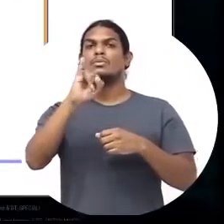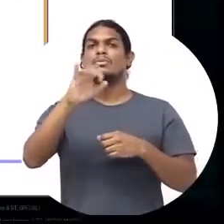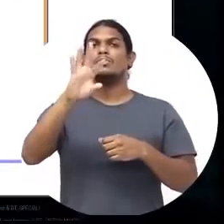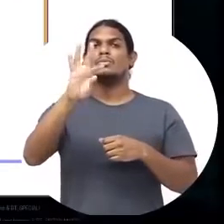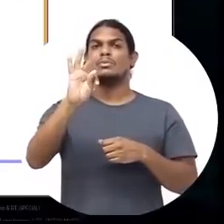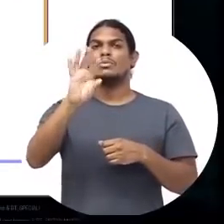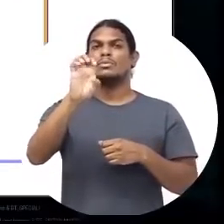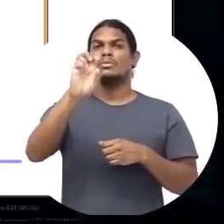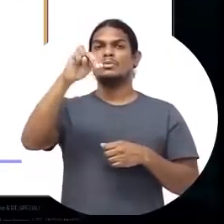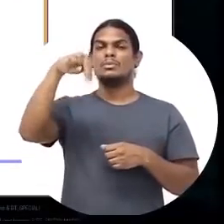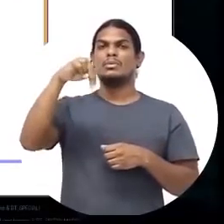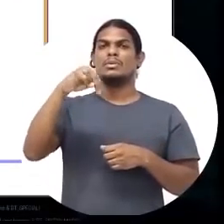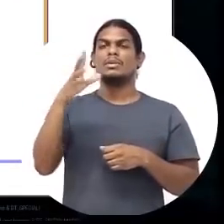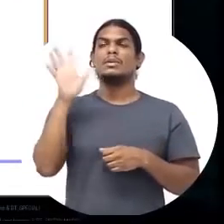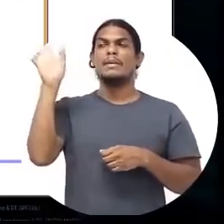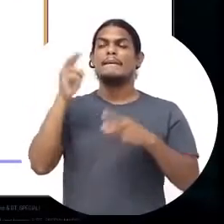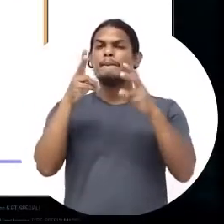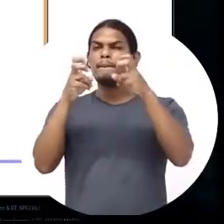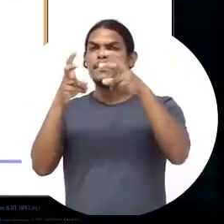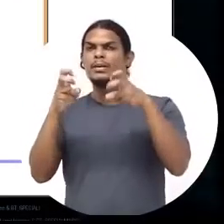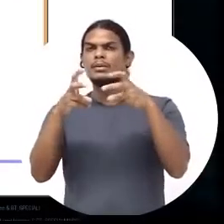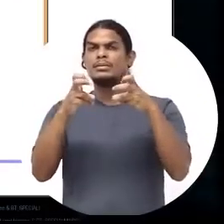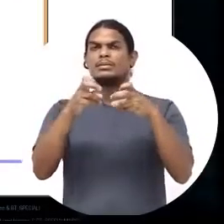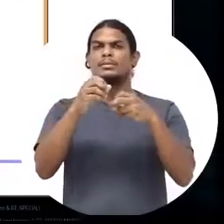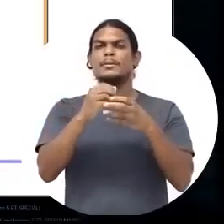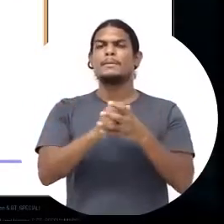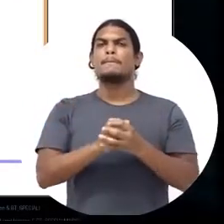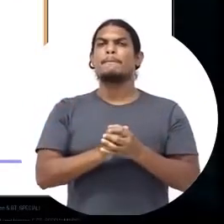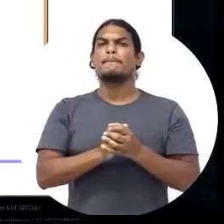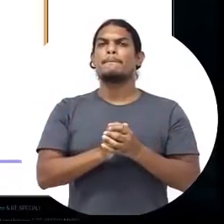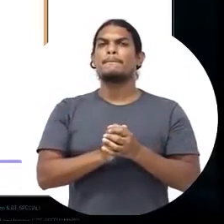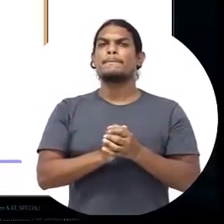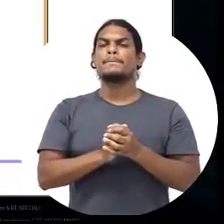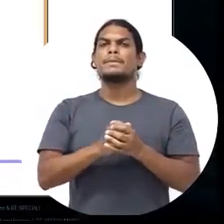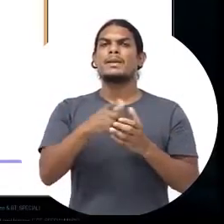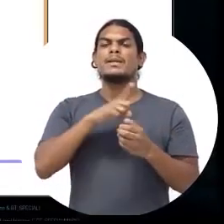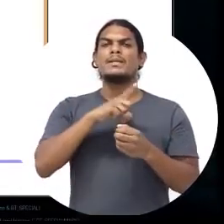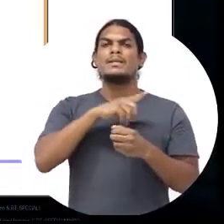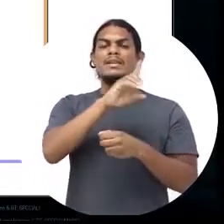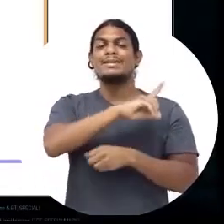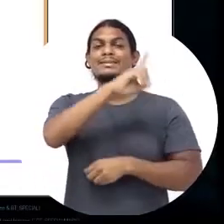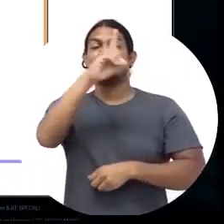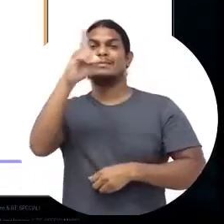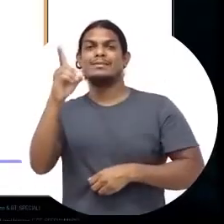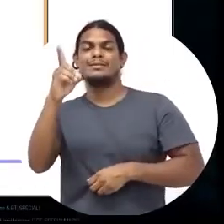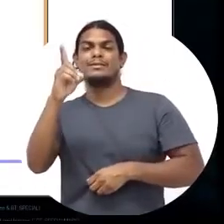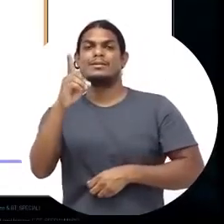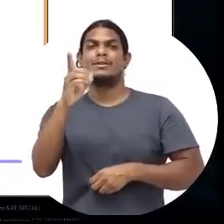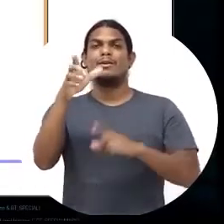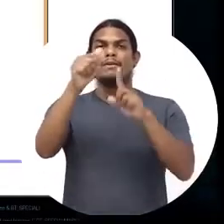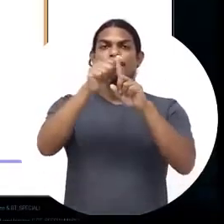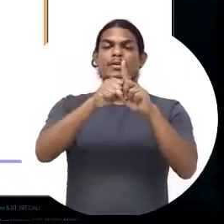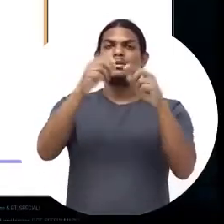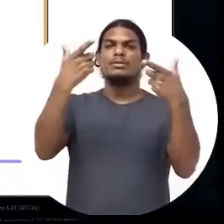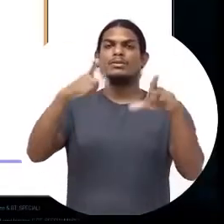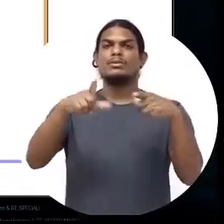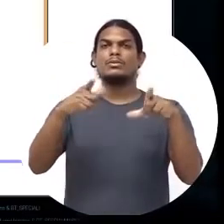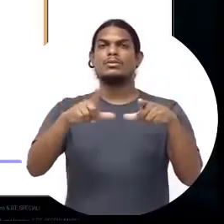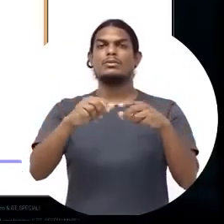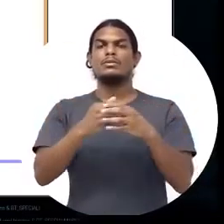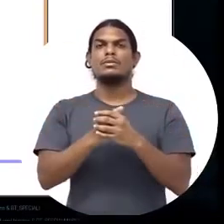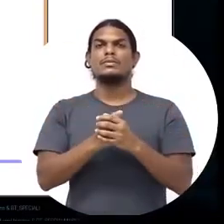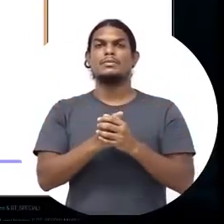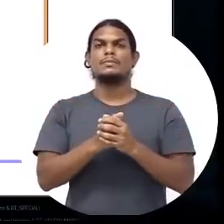exibição, no navegador da agenda, você vai ter dia, mês e local, é uma linha. Ele é uma linha